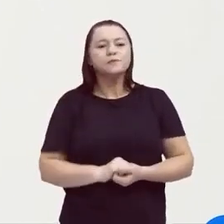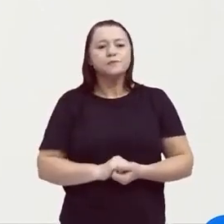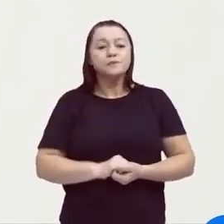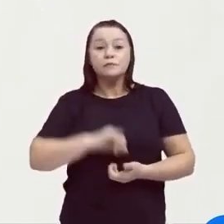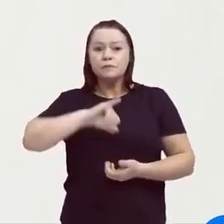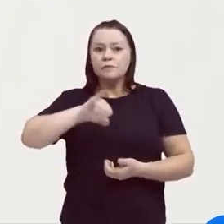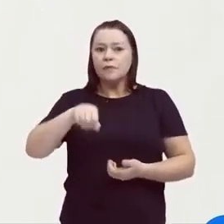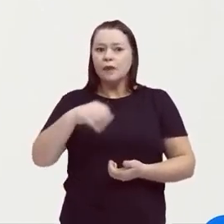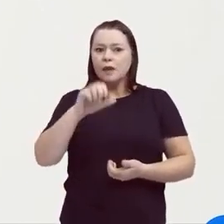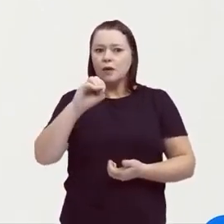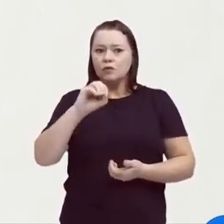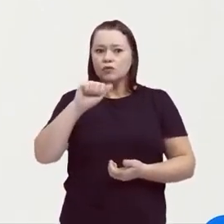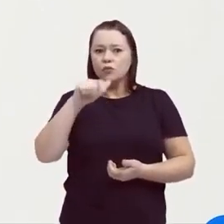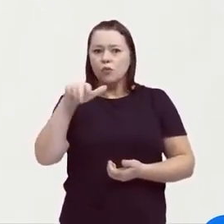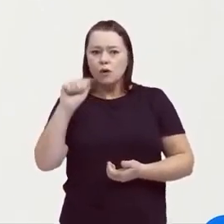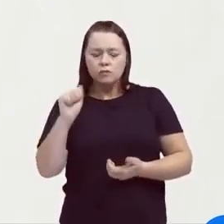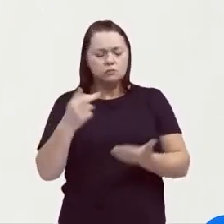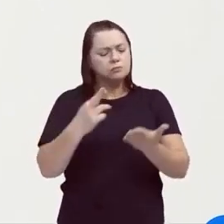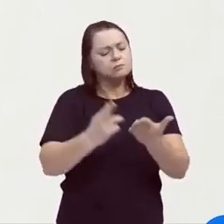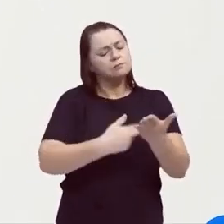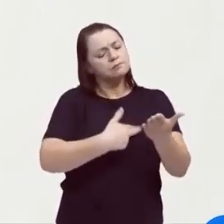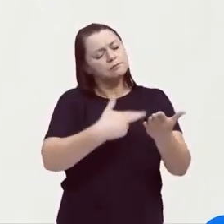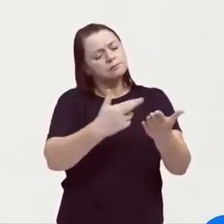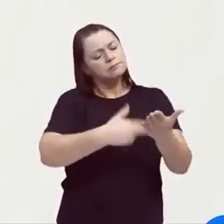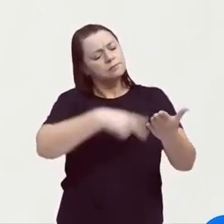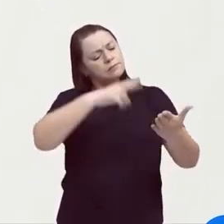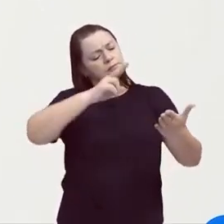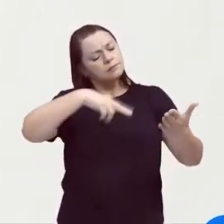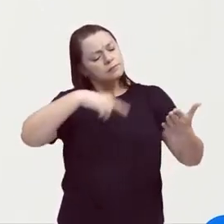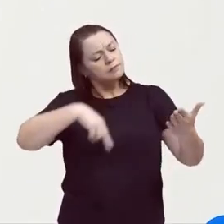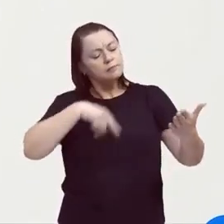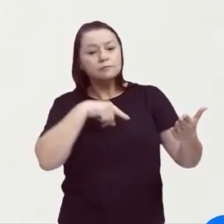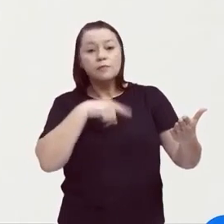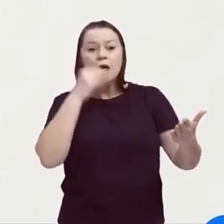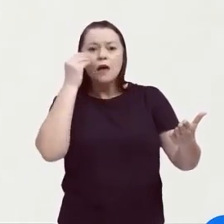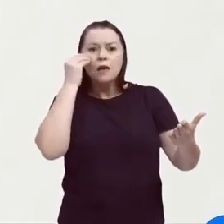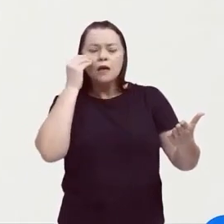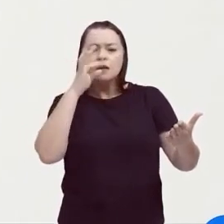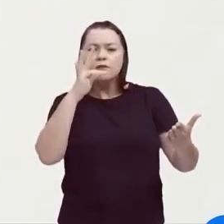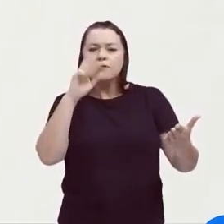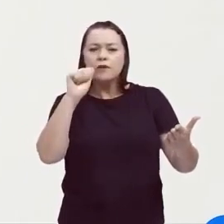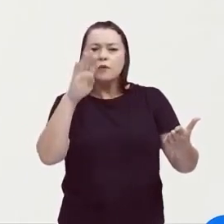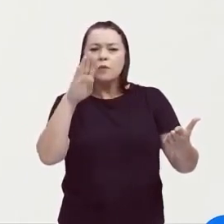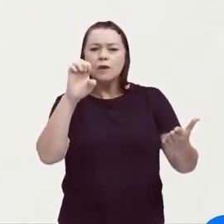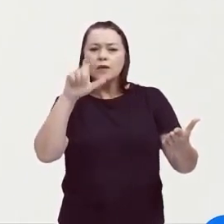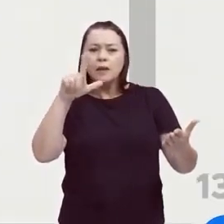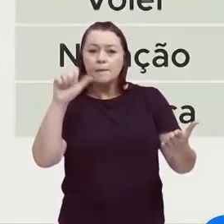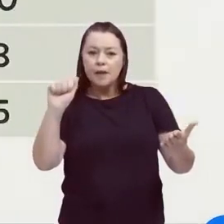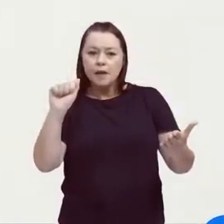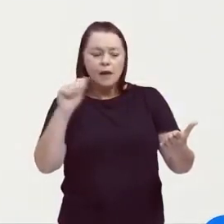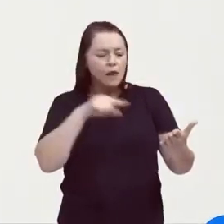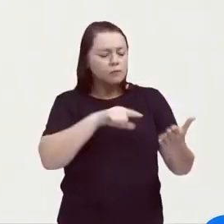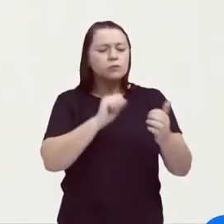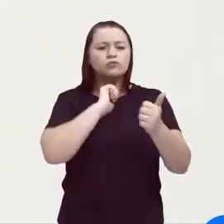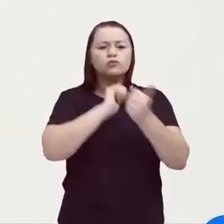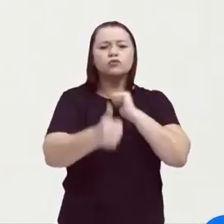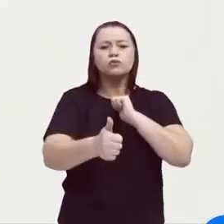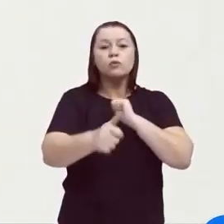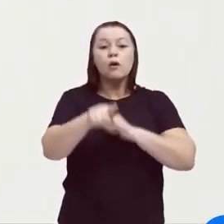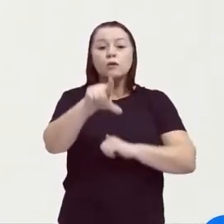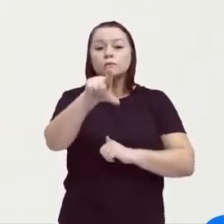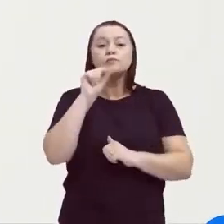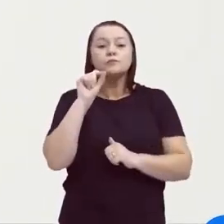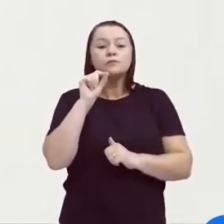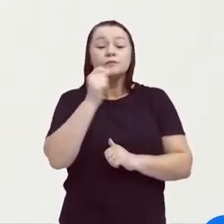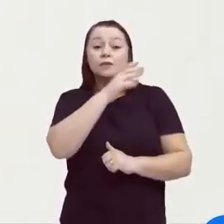João estava lendo uma revista e viu uma tabela com o esporte preferido pelas crianças. Qual é essa tabela?